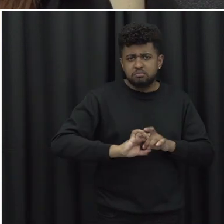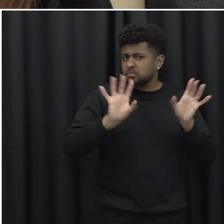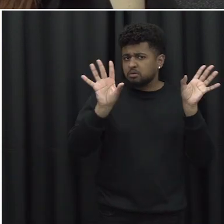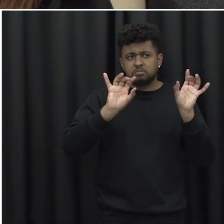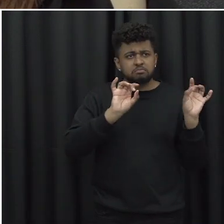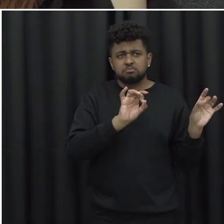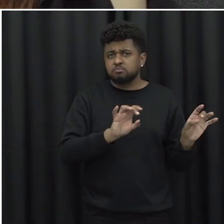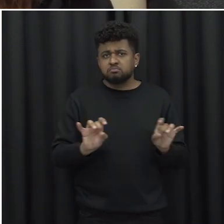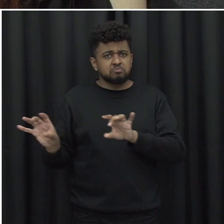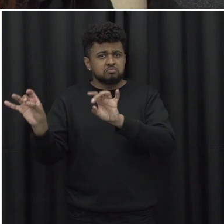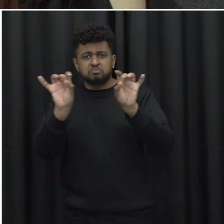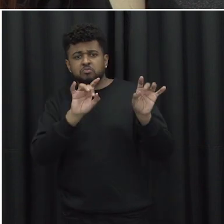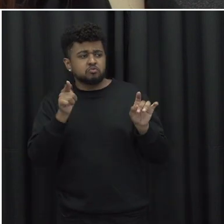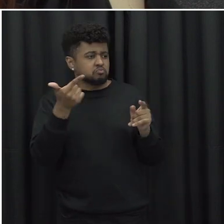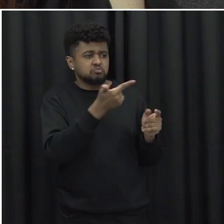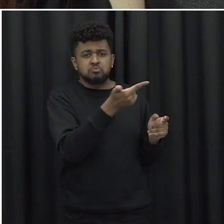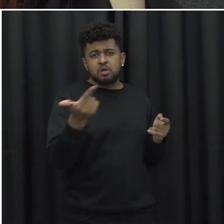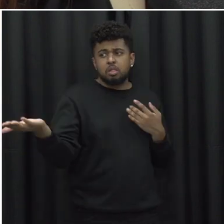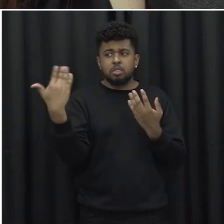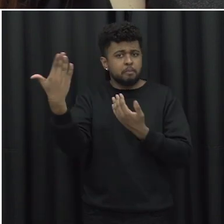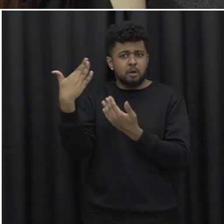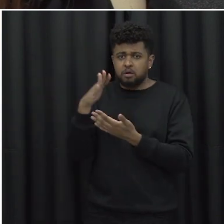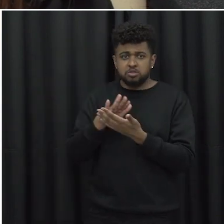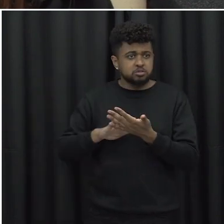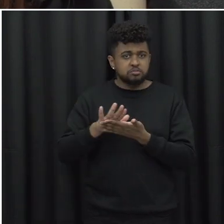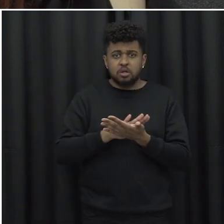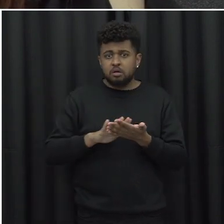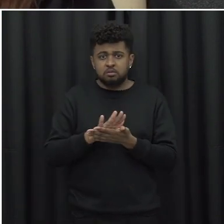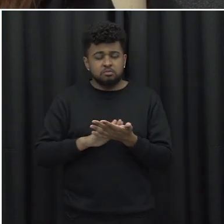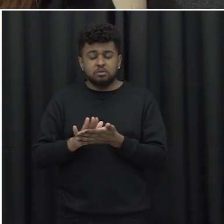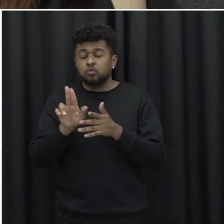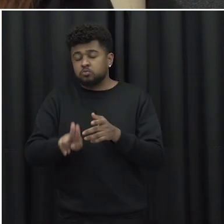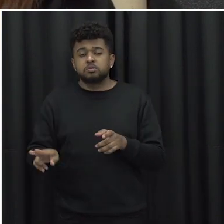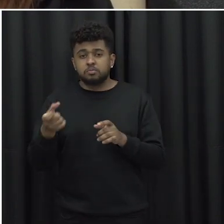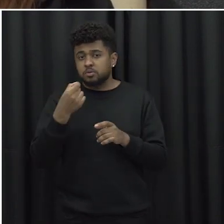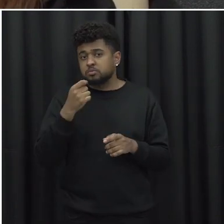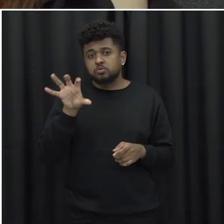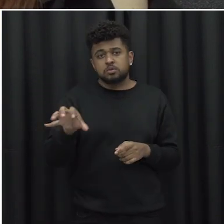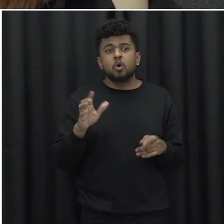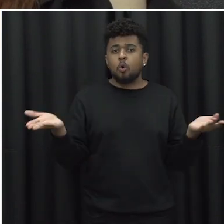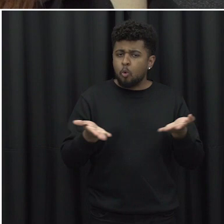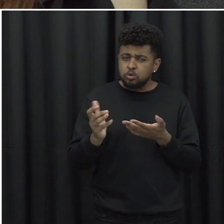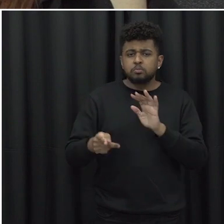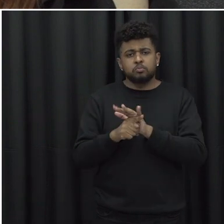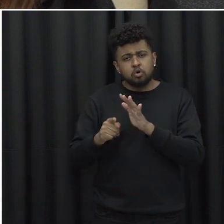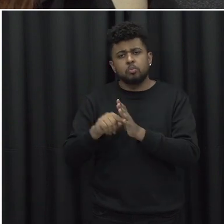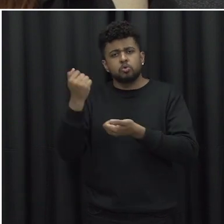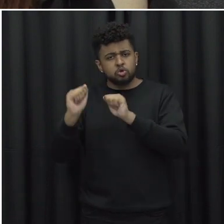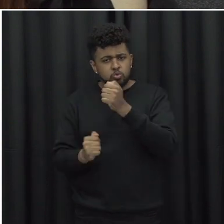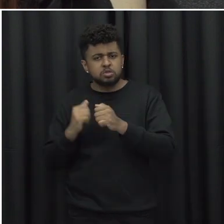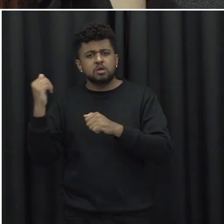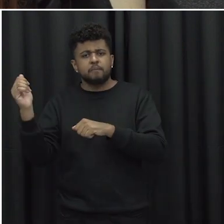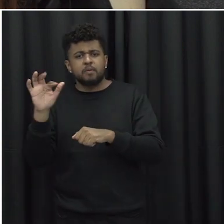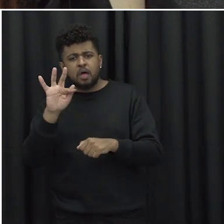E é uma medicação que é liberada no mercado e você não tem todo esse debate com relação ao uso desse tipo de medicação. E hoje a